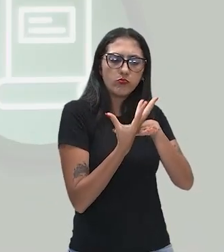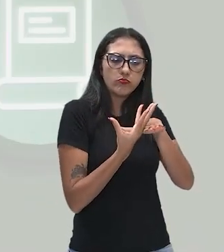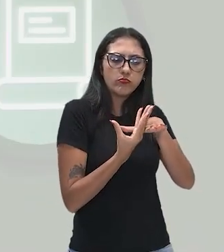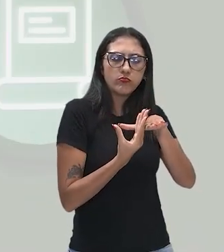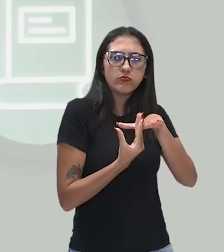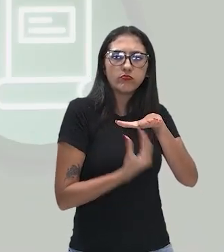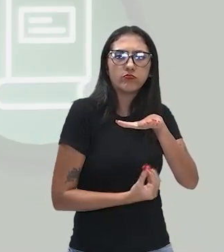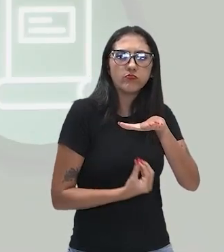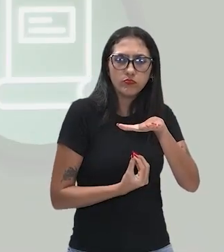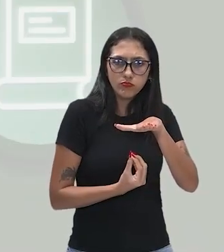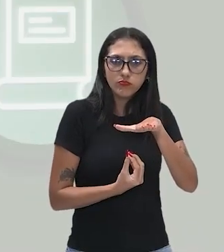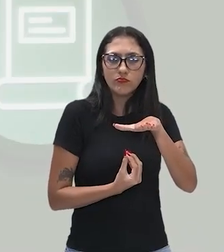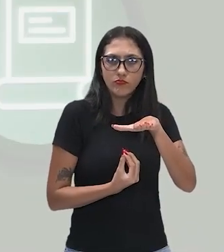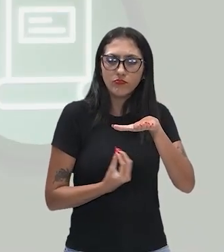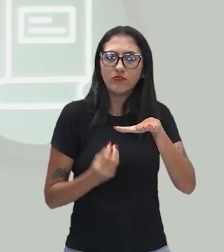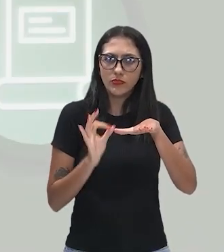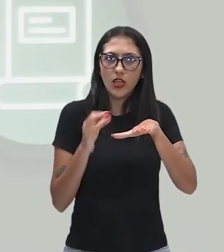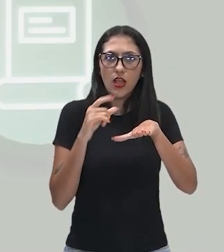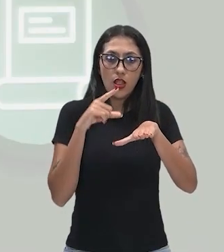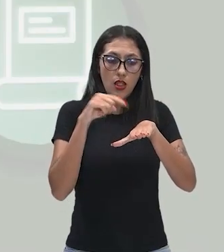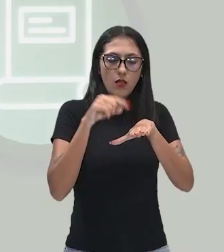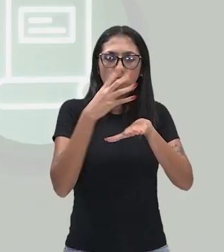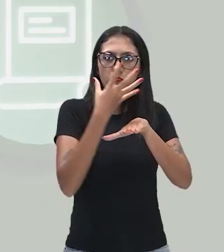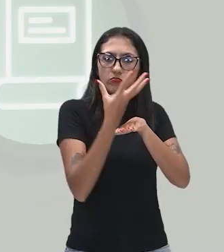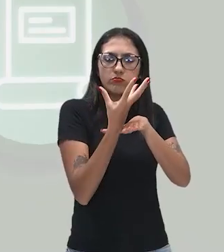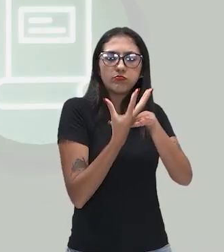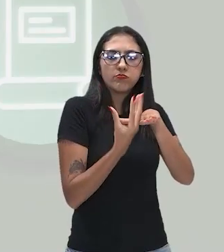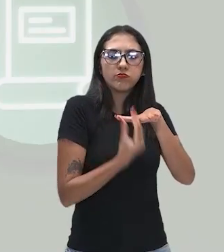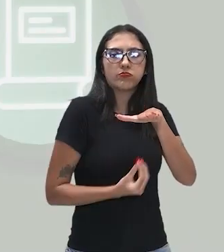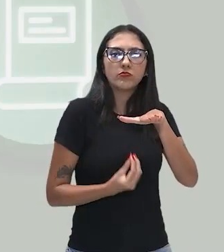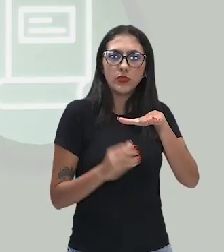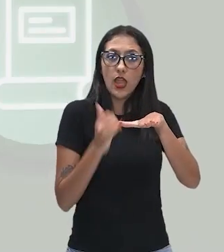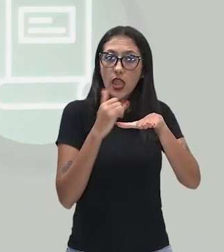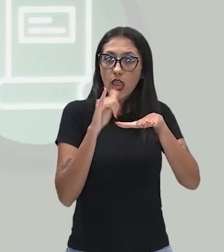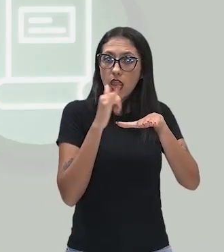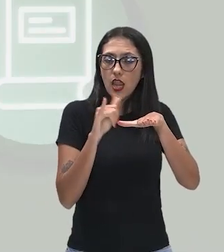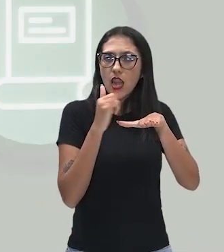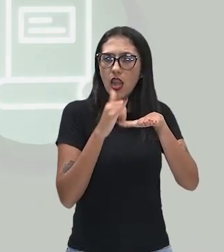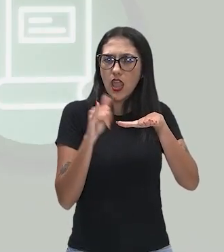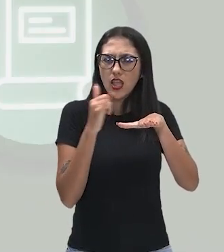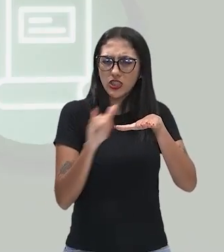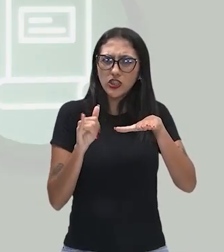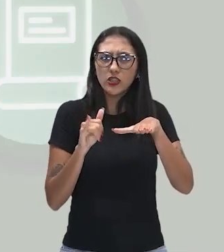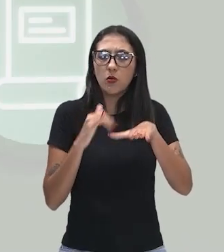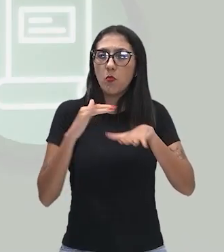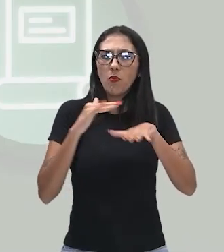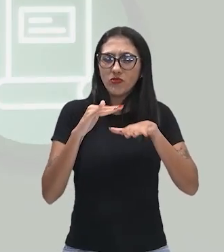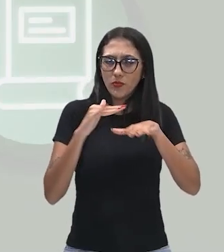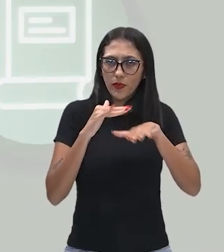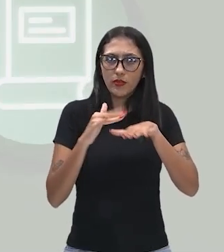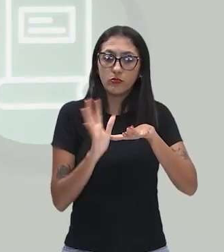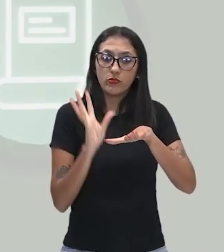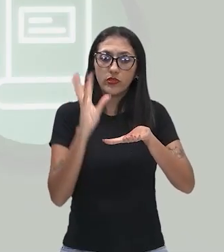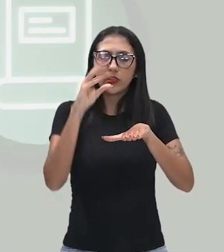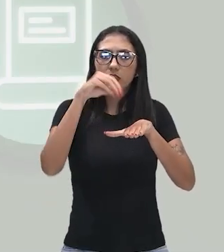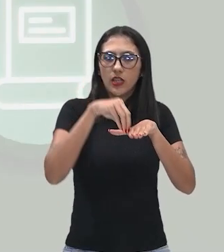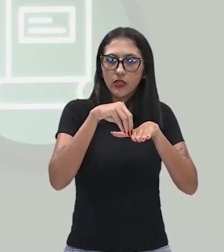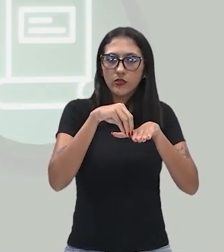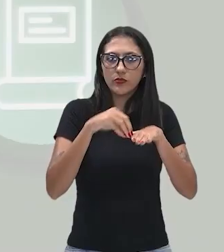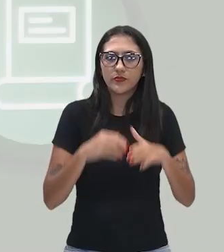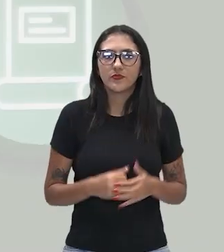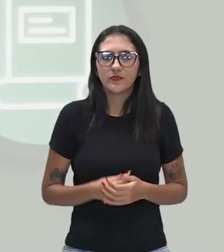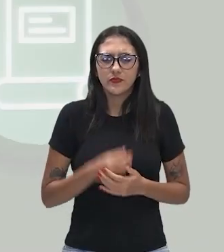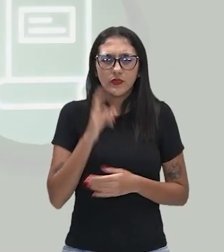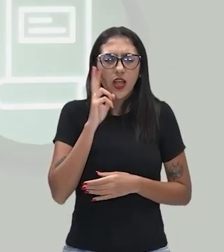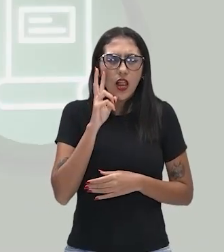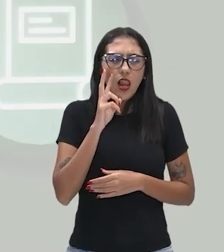deles vão ser arrancados do átomo. Eles vão ganhar tanta energia, lembra lá que o elétron, ao receber energia, ele sai de uma